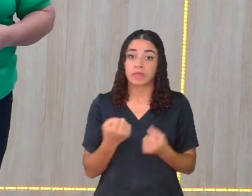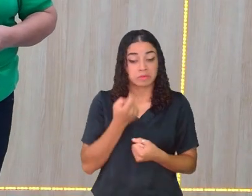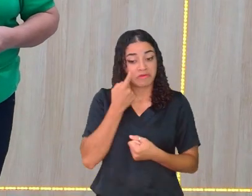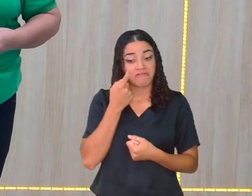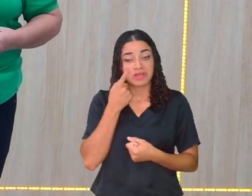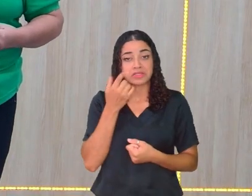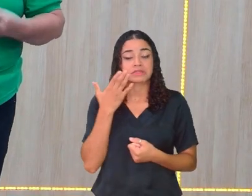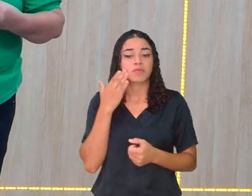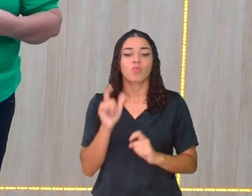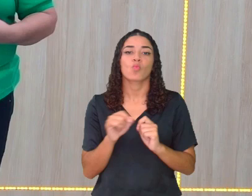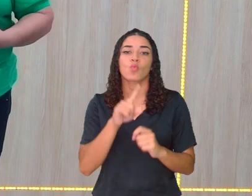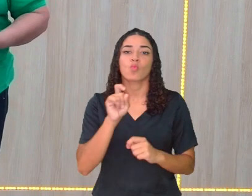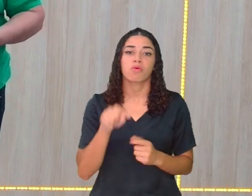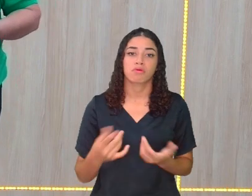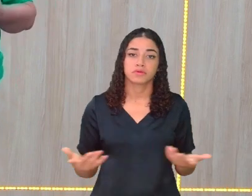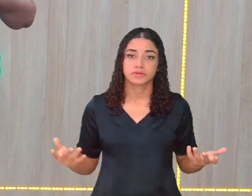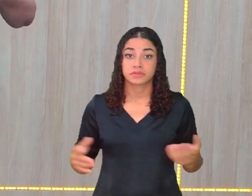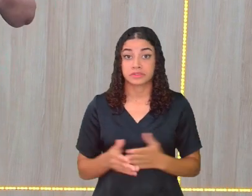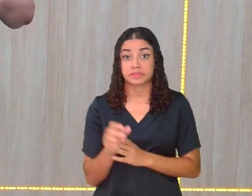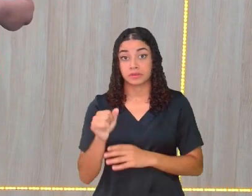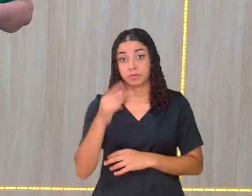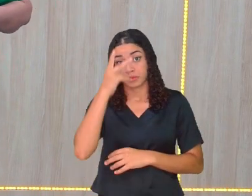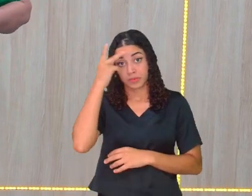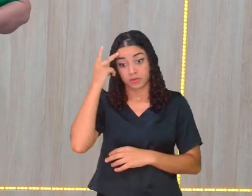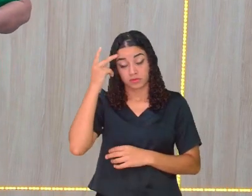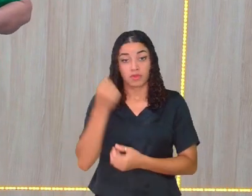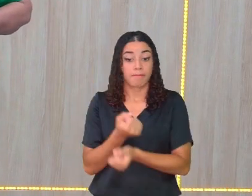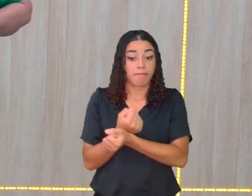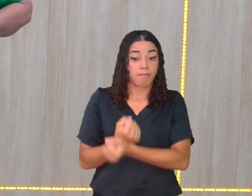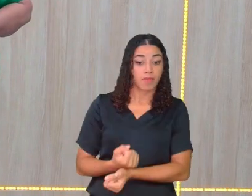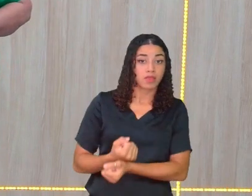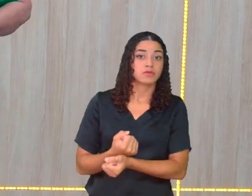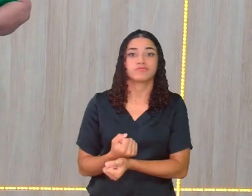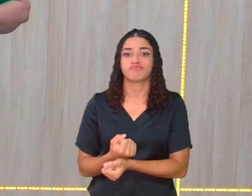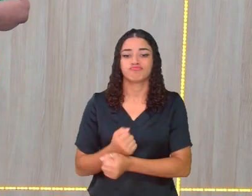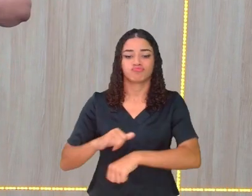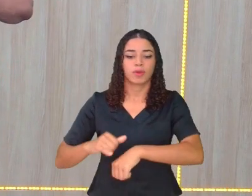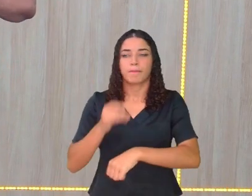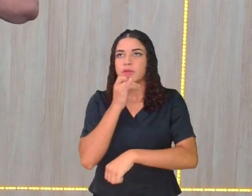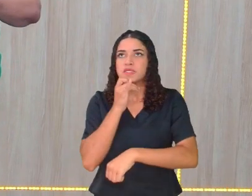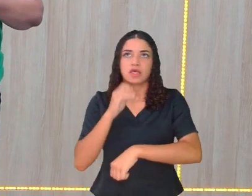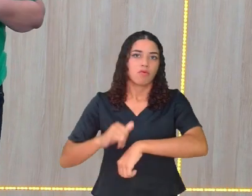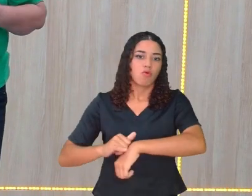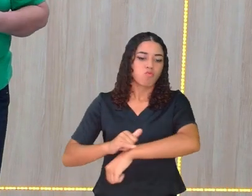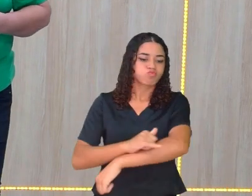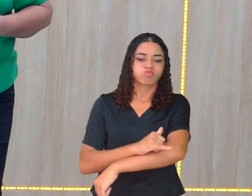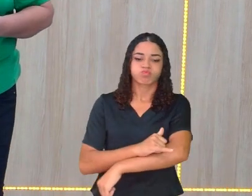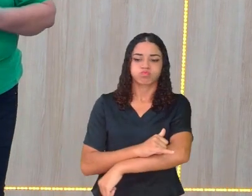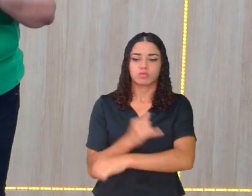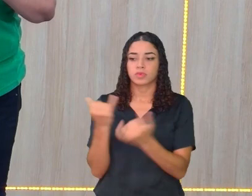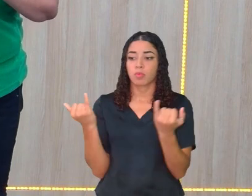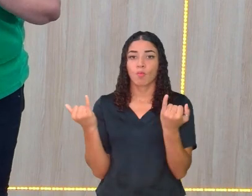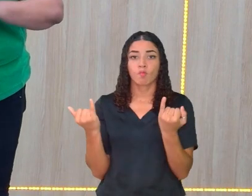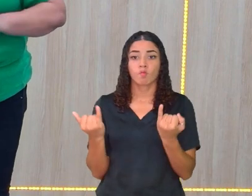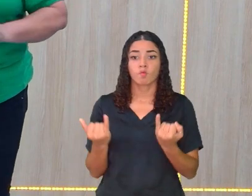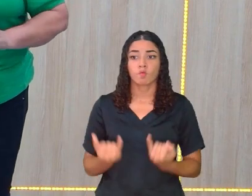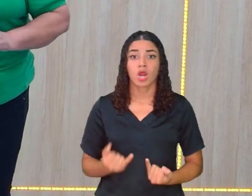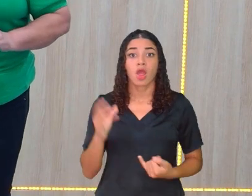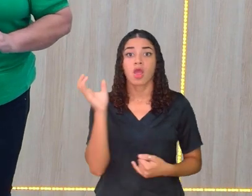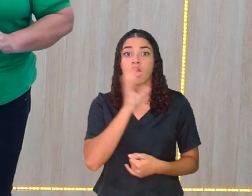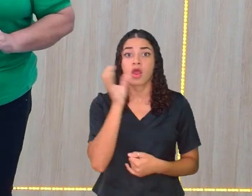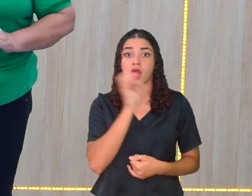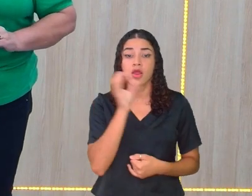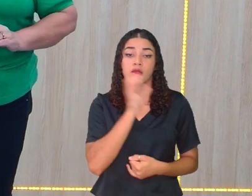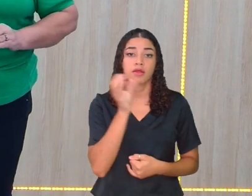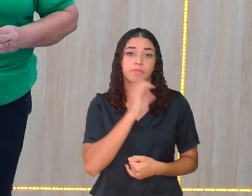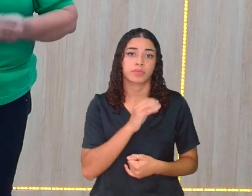essa glândula. Se a pessoa também está perdendo peso com grande, né, vamos dizer assim, num tempo muito curto, não vamos dizer que